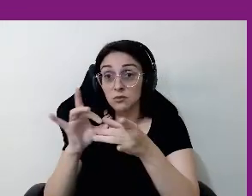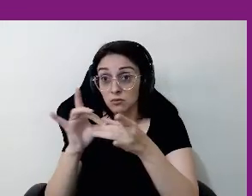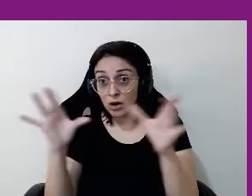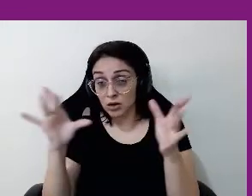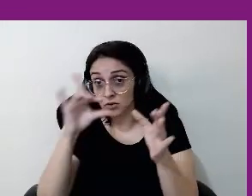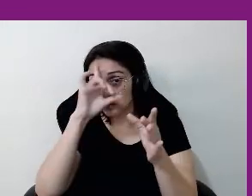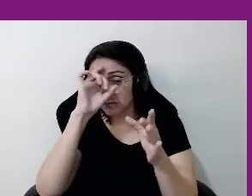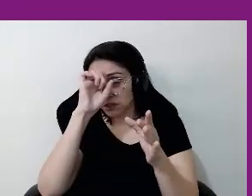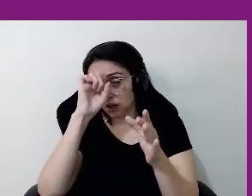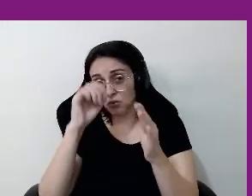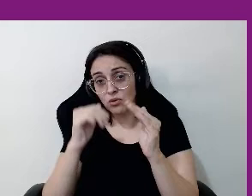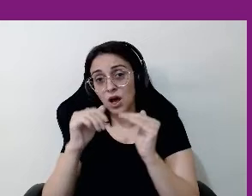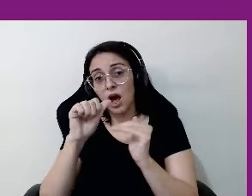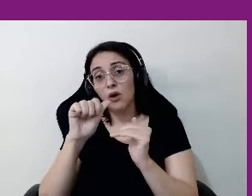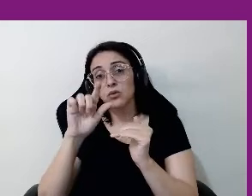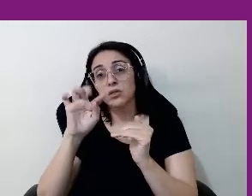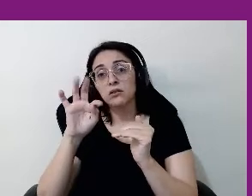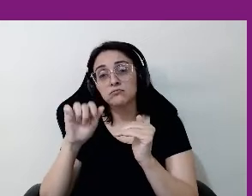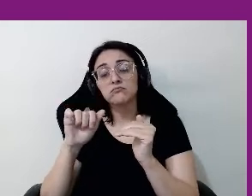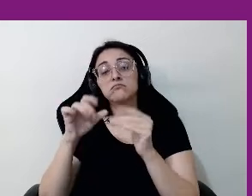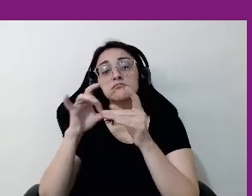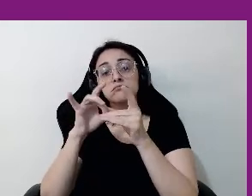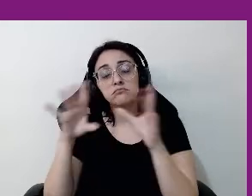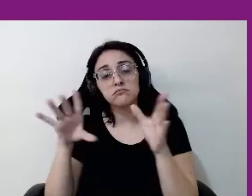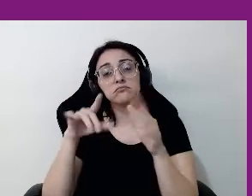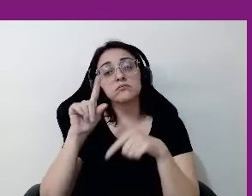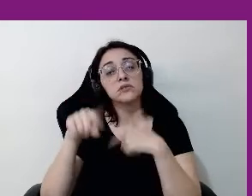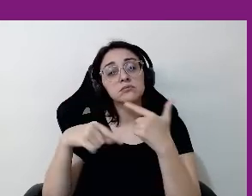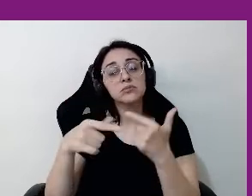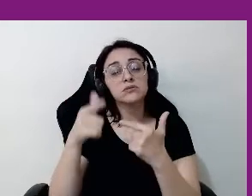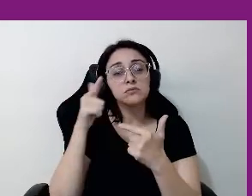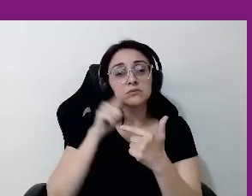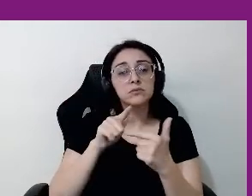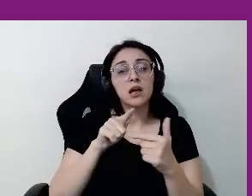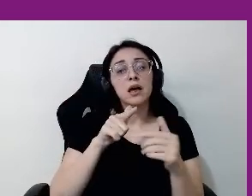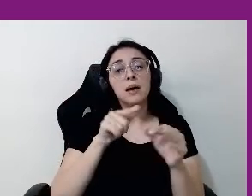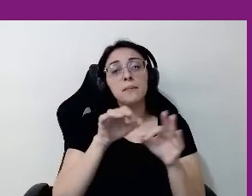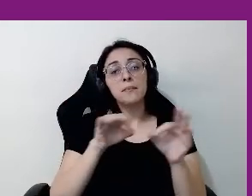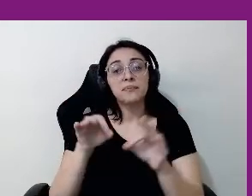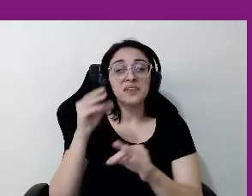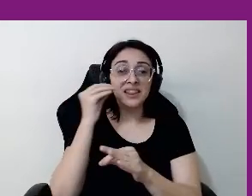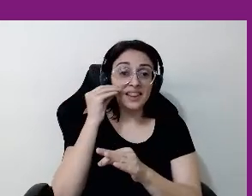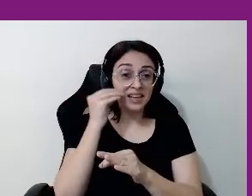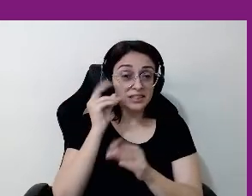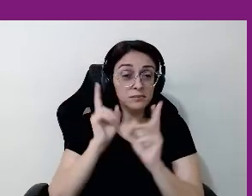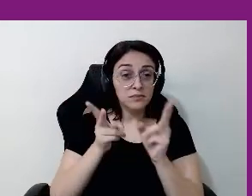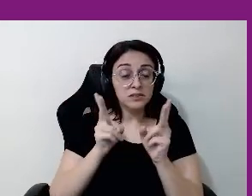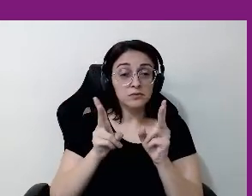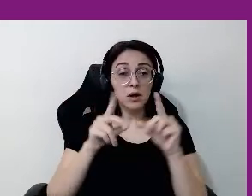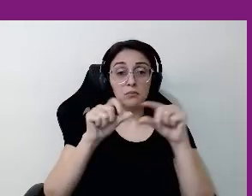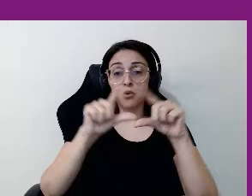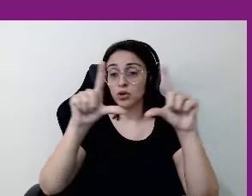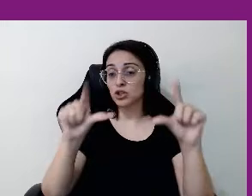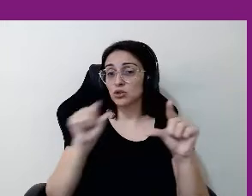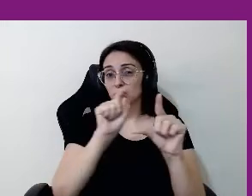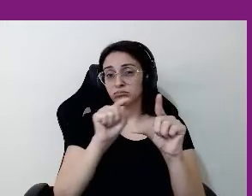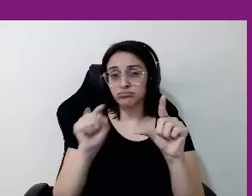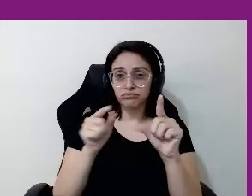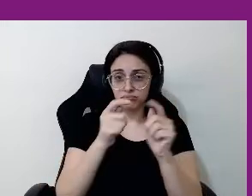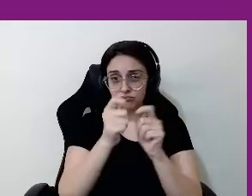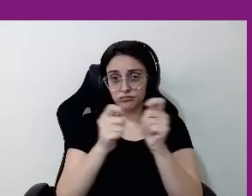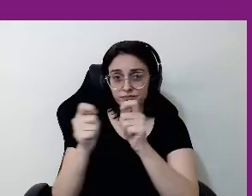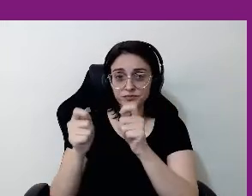viu segurança. Então, deveria ter sido testada a mesma manobra. Não foi testada com o monitor, foi